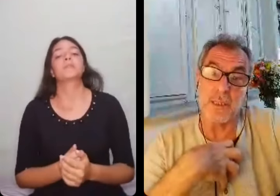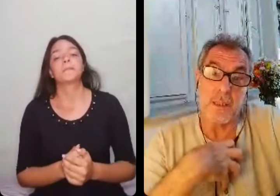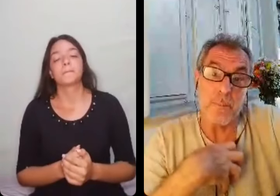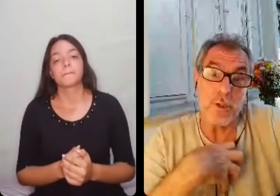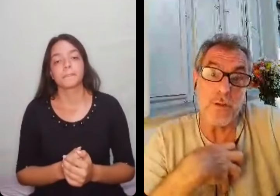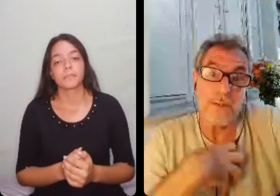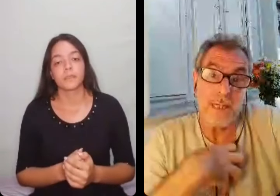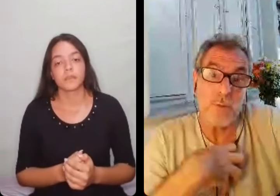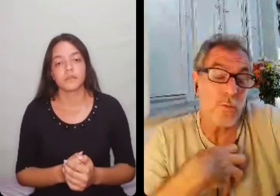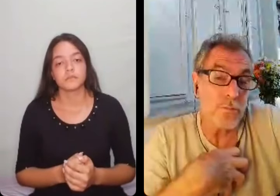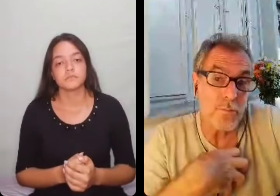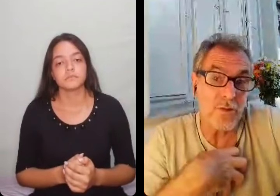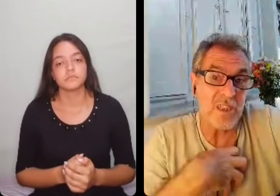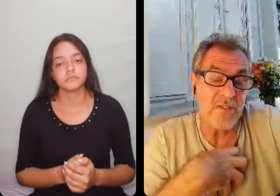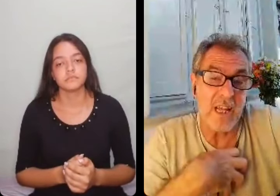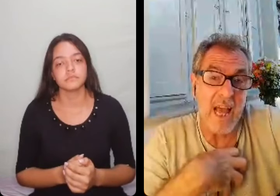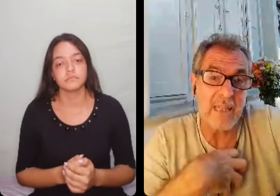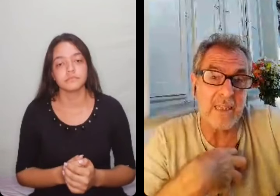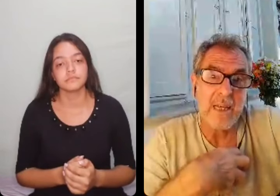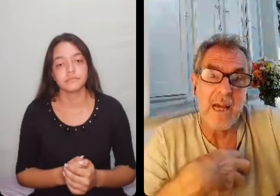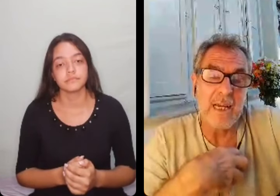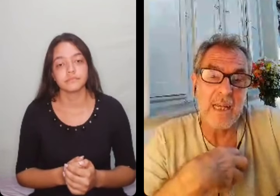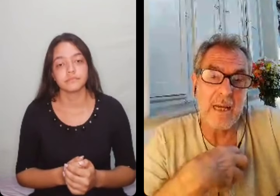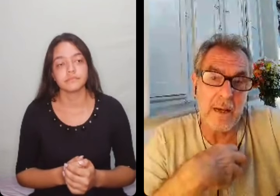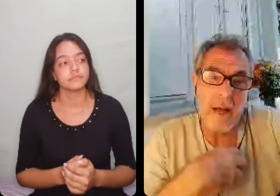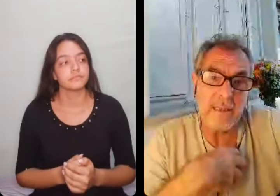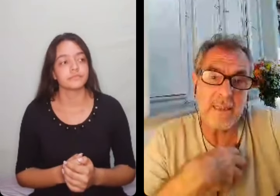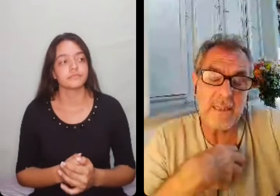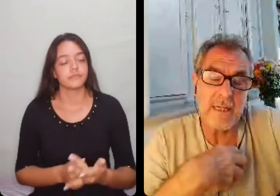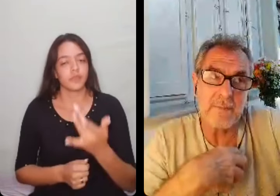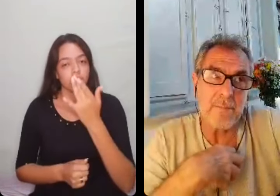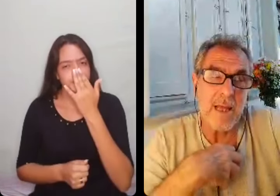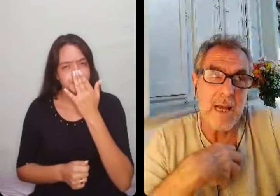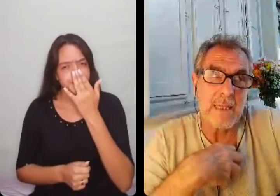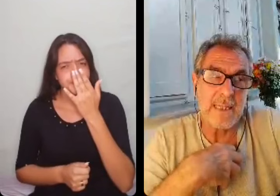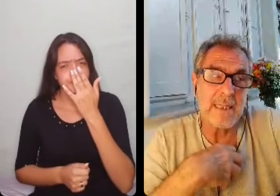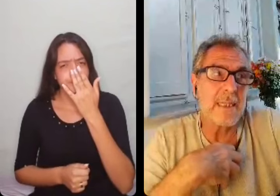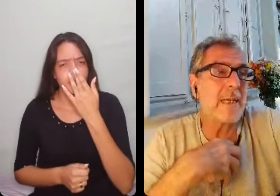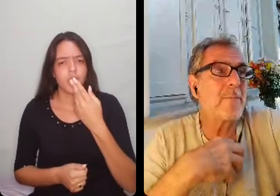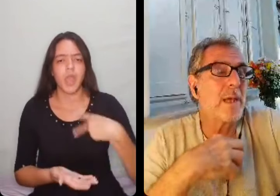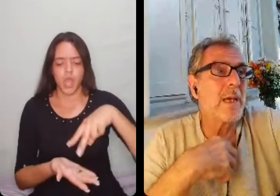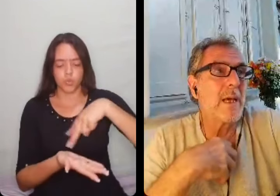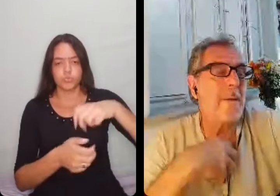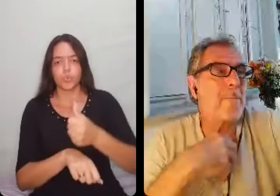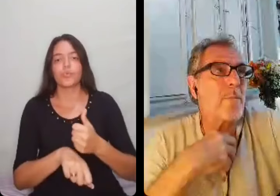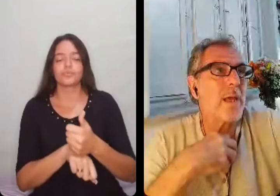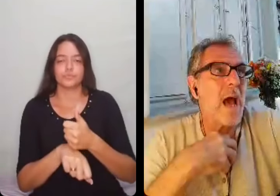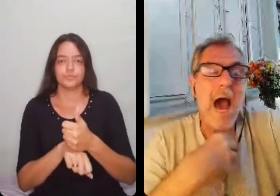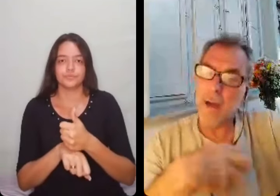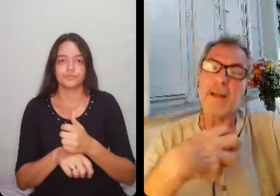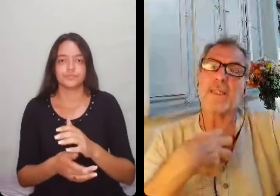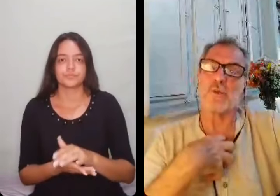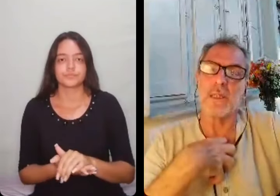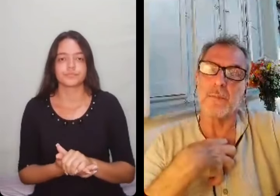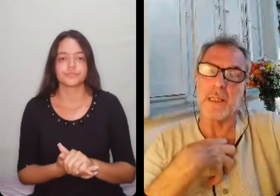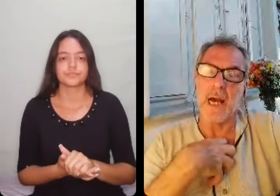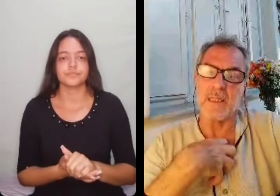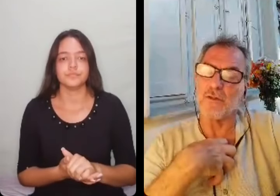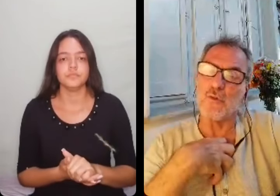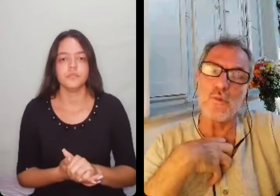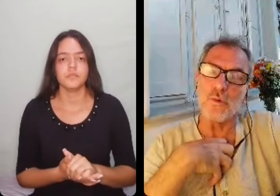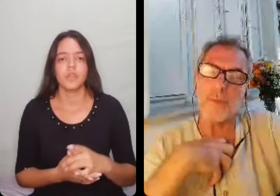Porque depois o que fazemos, como não sei se falei antes, a gente abre a sua